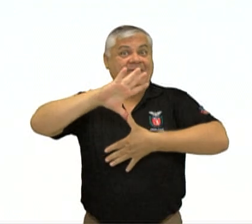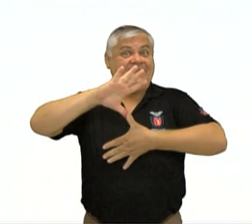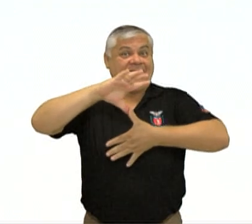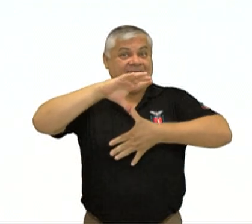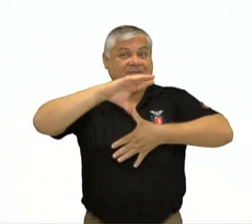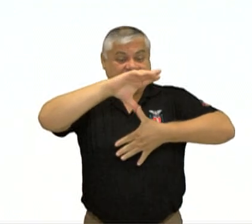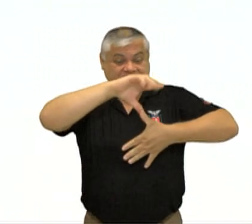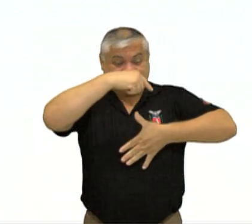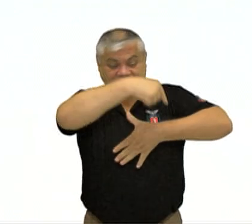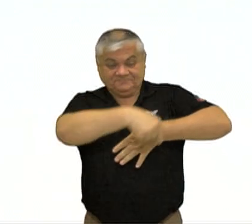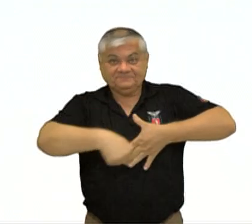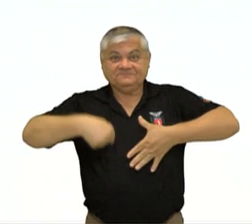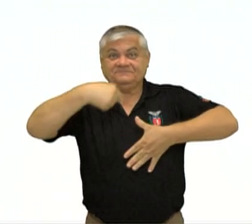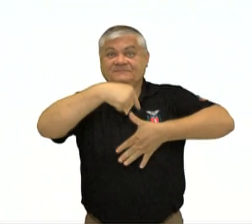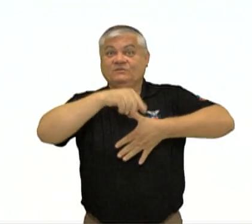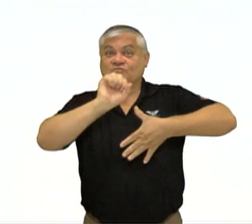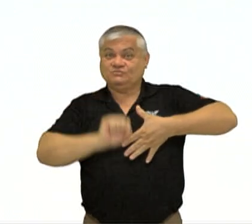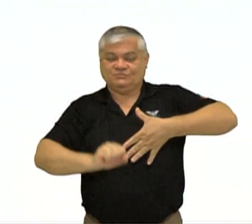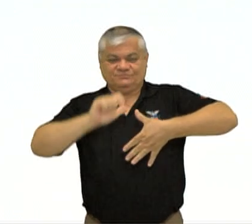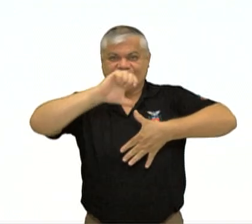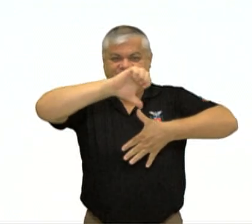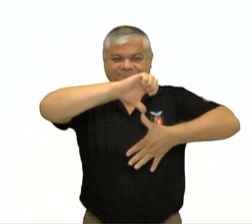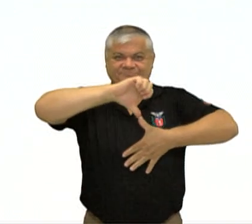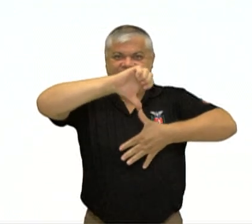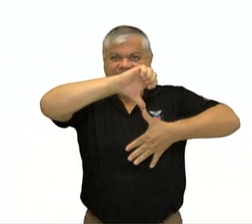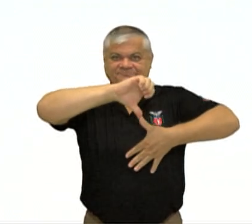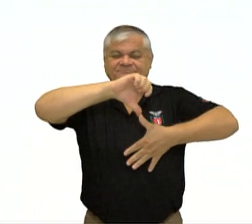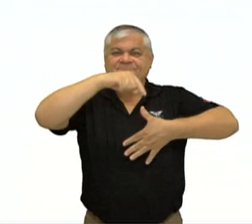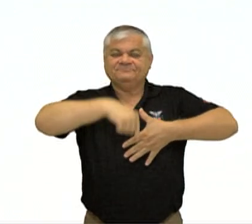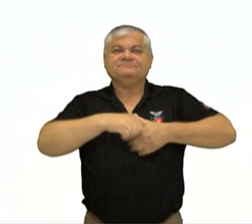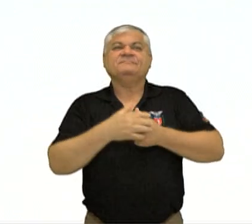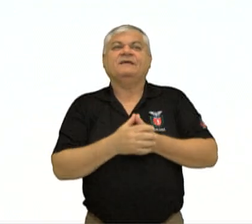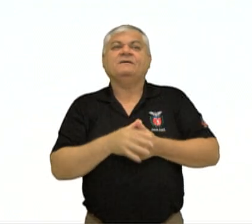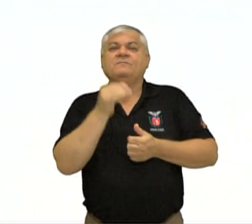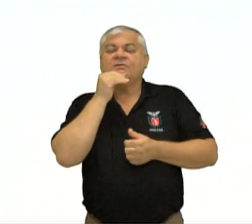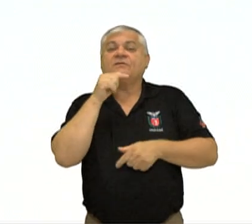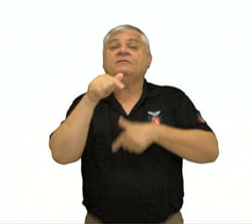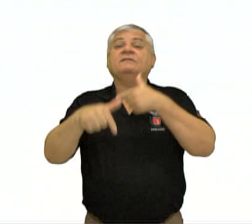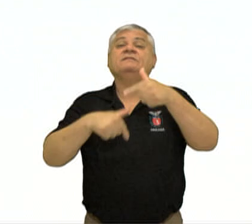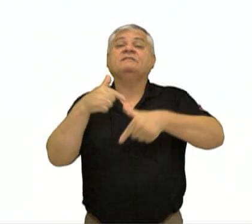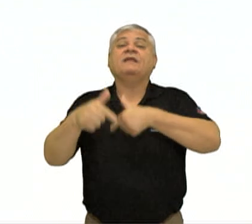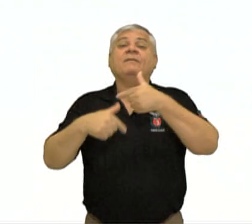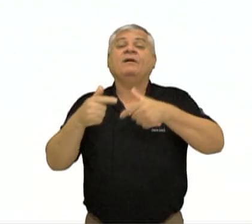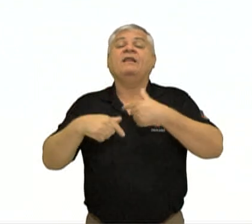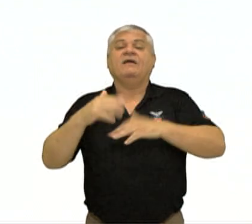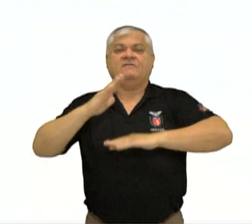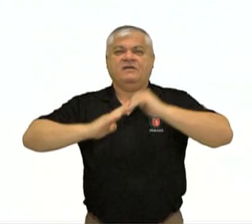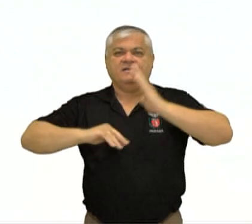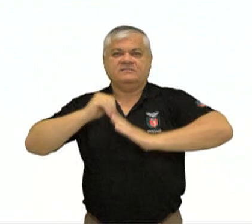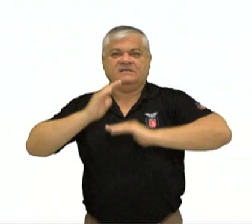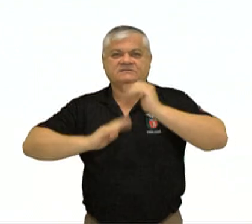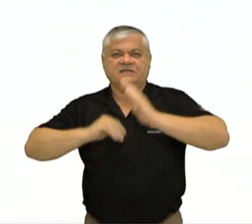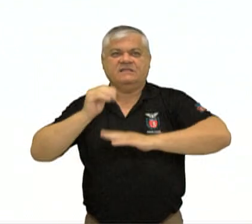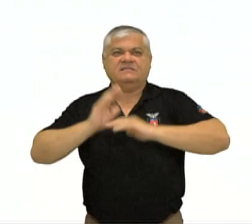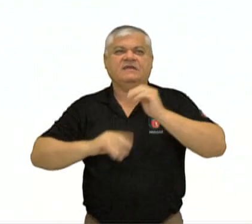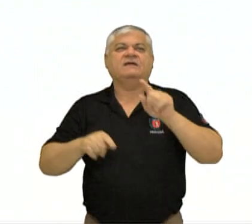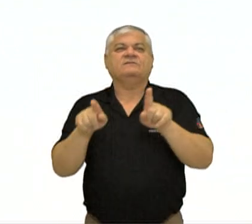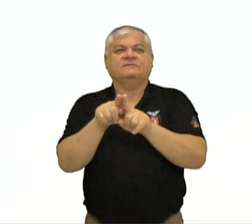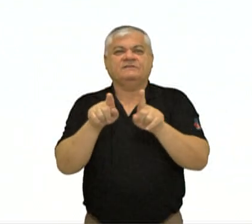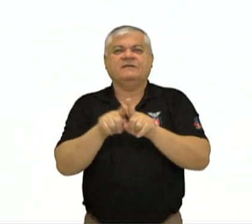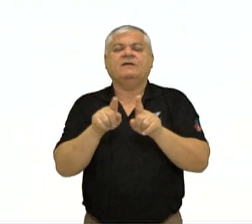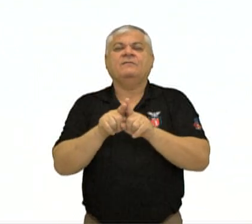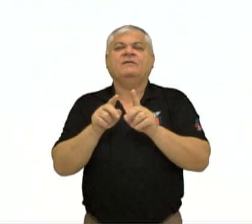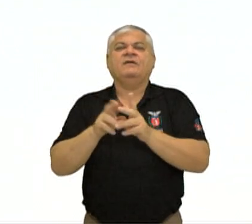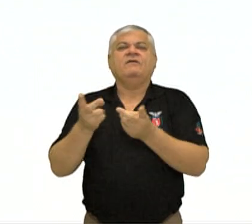a região da América do Sul. A base da economia dos astecas era o artesanato e o comércio